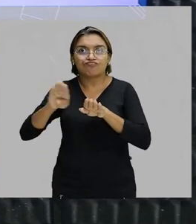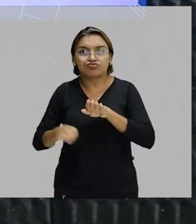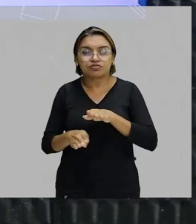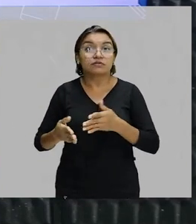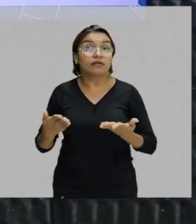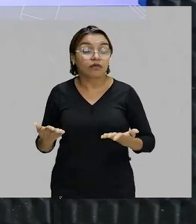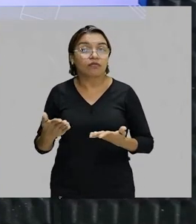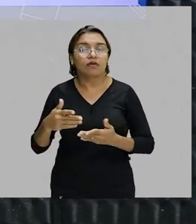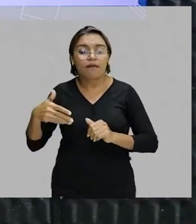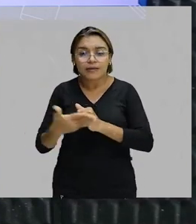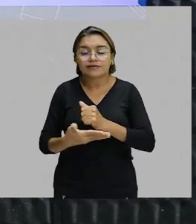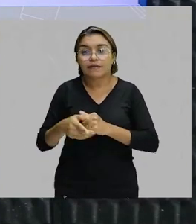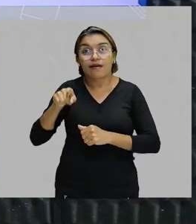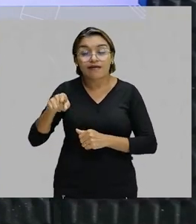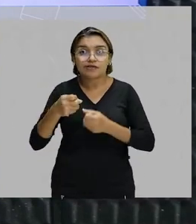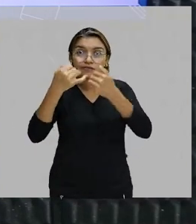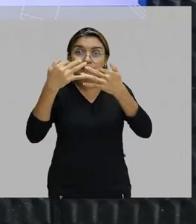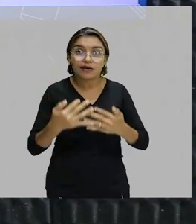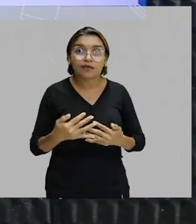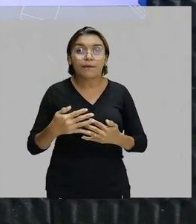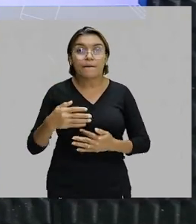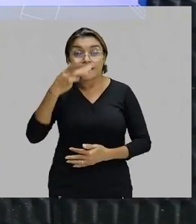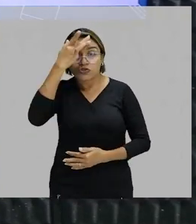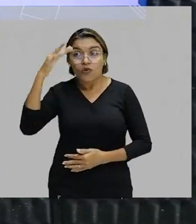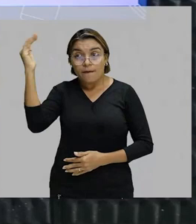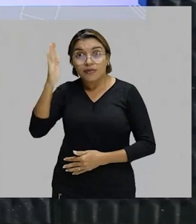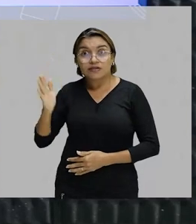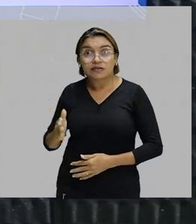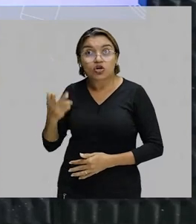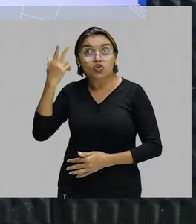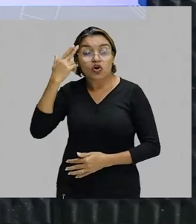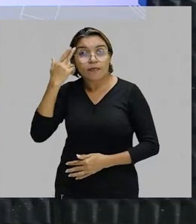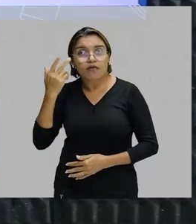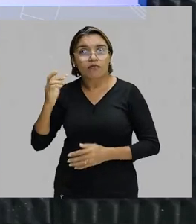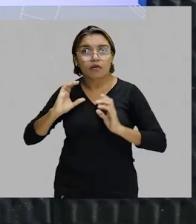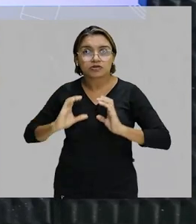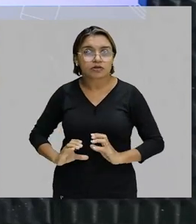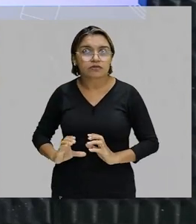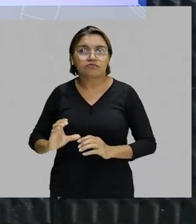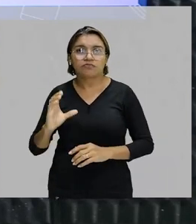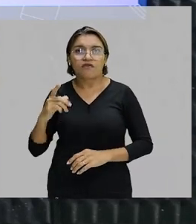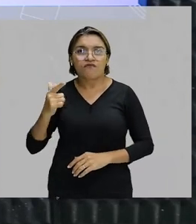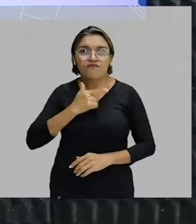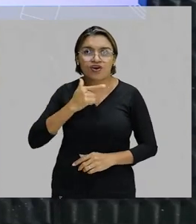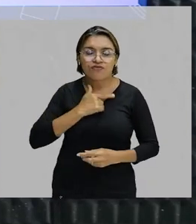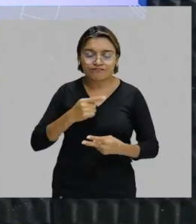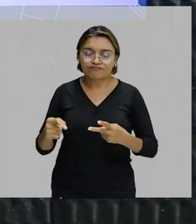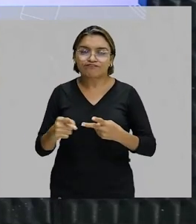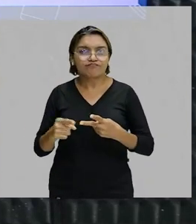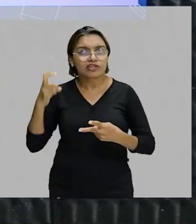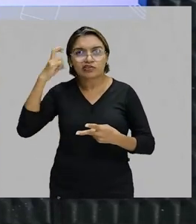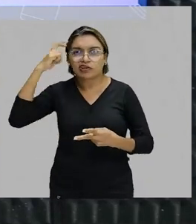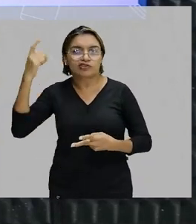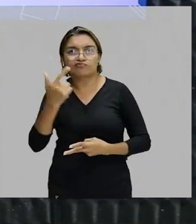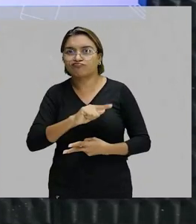basicamente Ele tá dizendo que o brasileiro comum é um cidadão que não é bonito não é